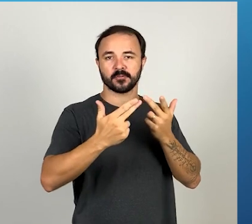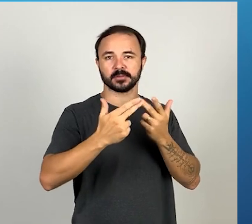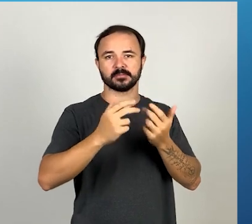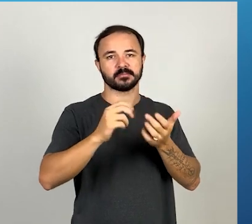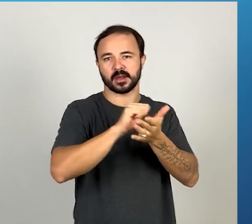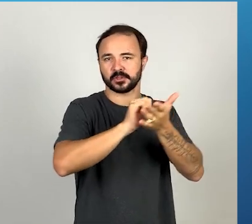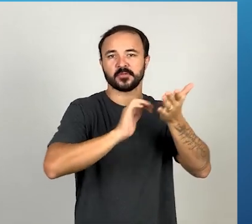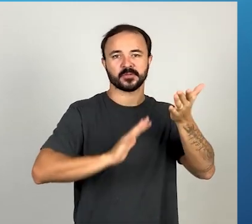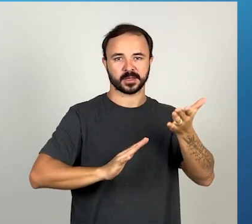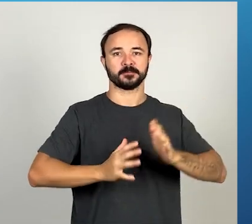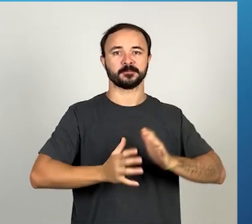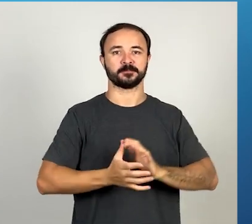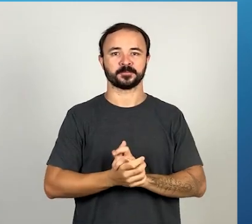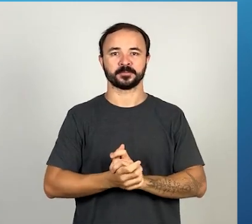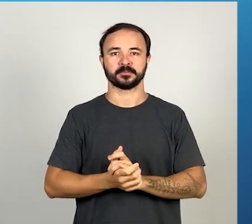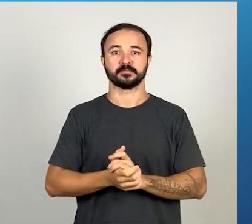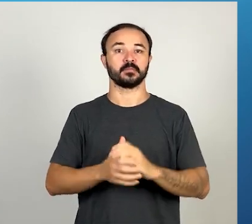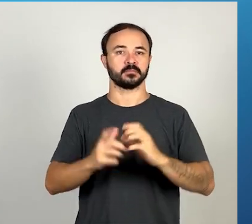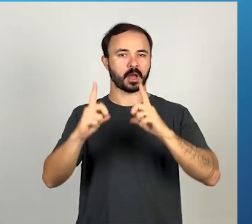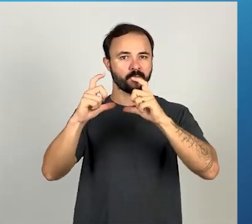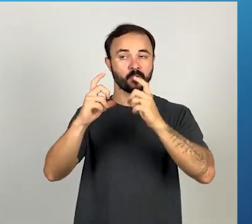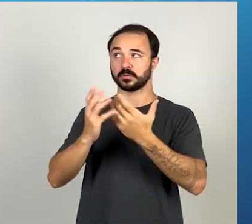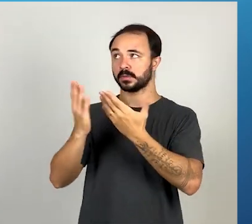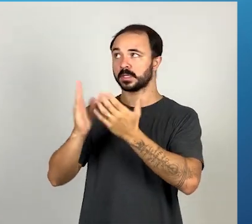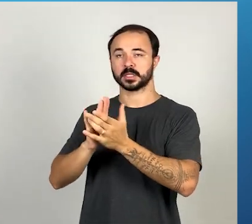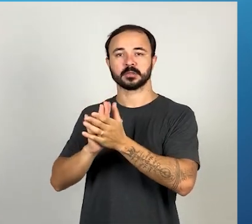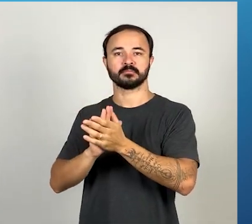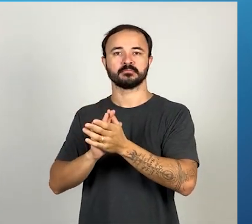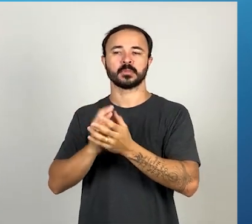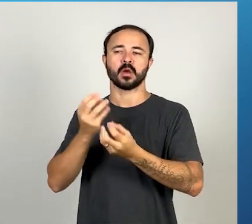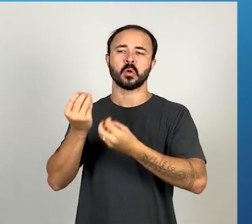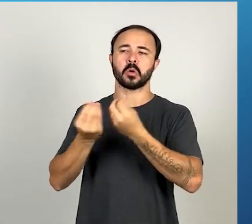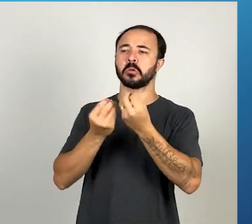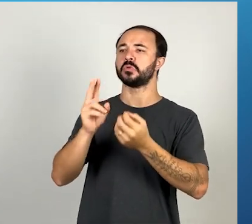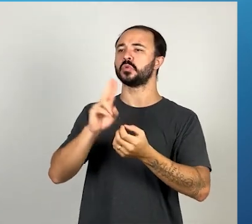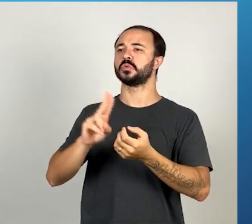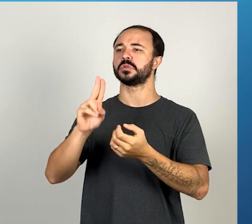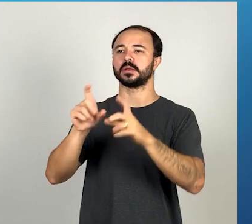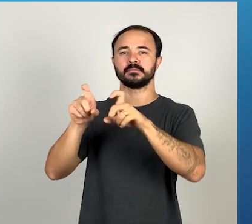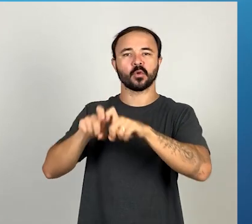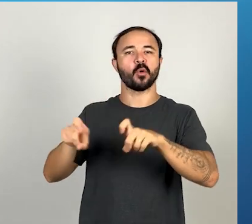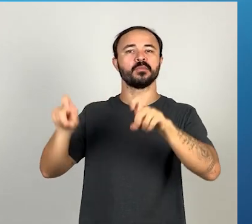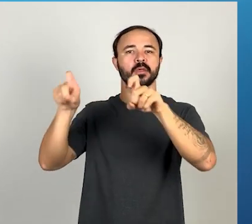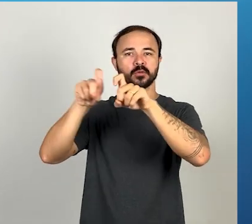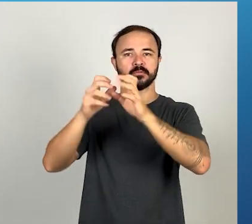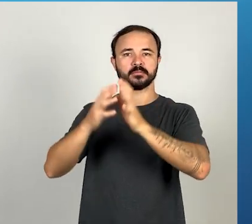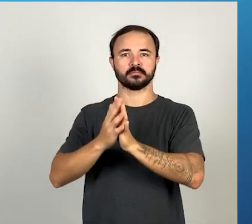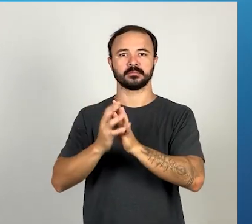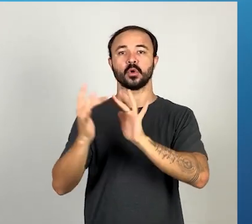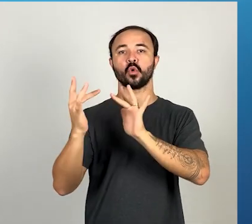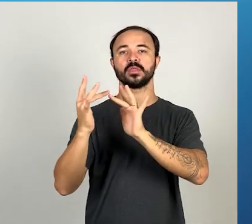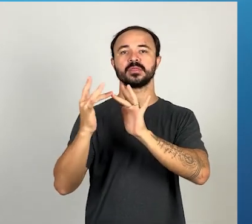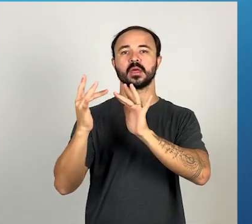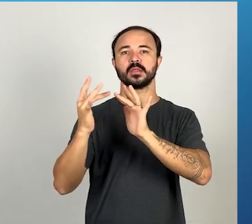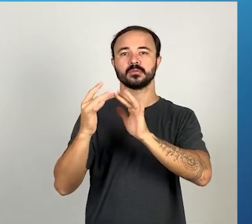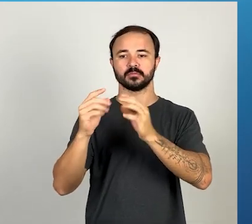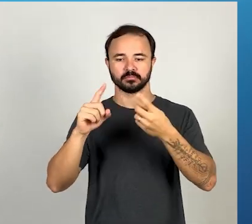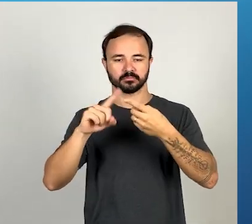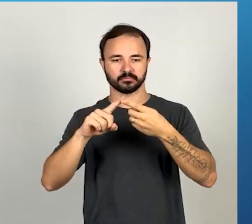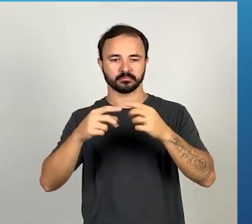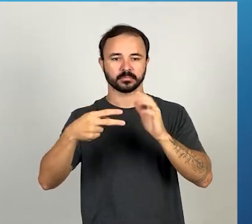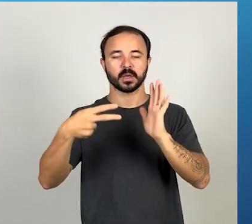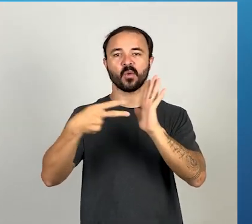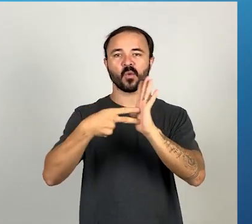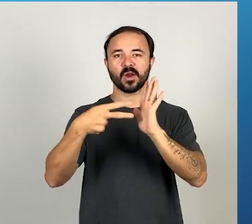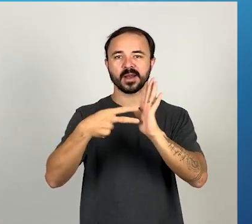programa, que podemos acessar do computador, através do cabo USB. Vamos ter aí, então, a alimentação de energia